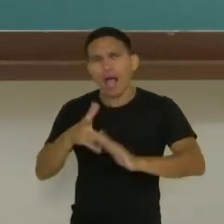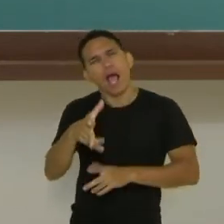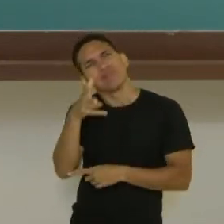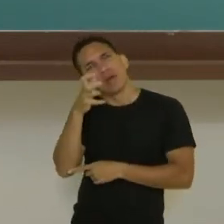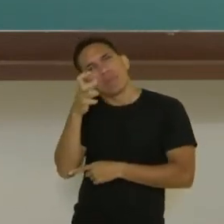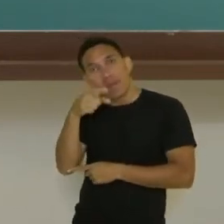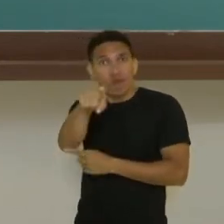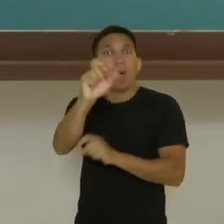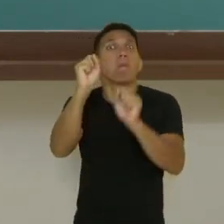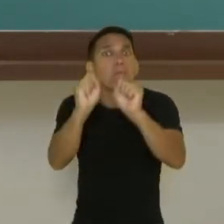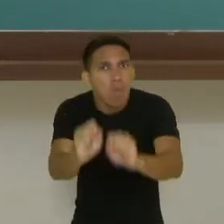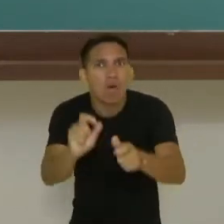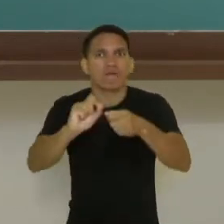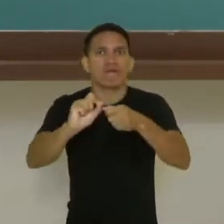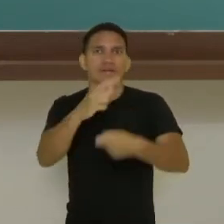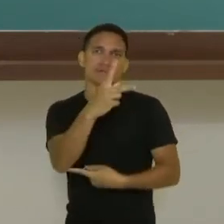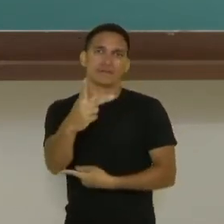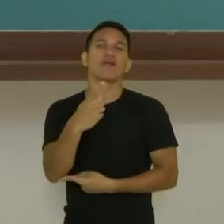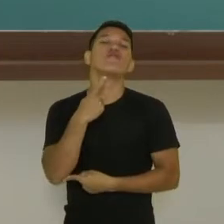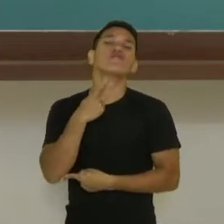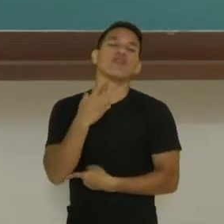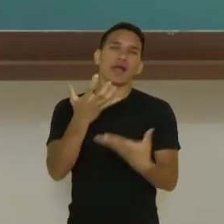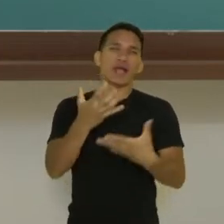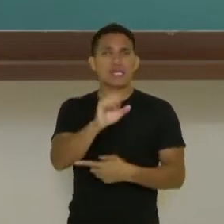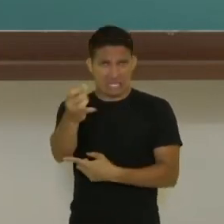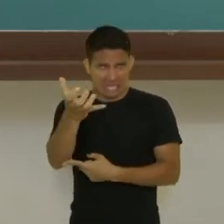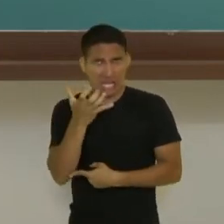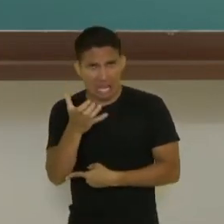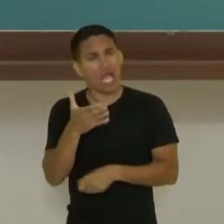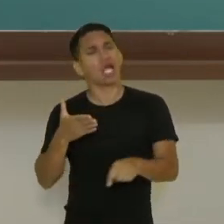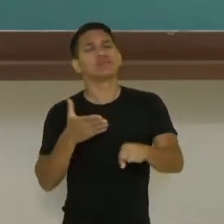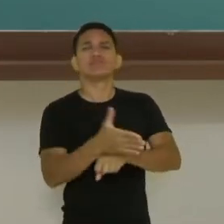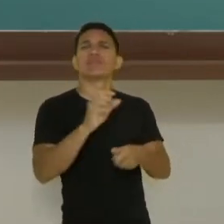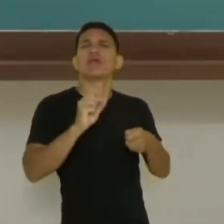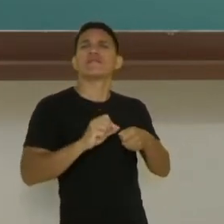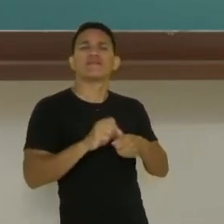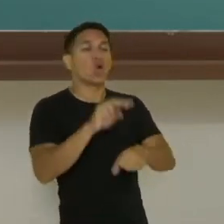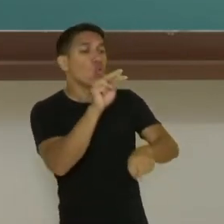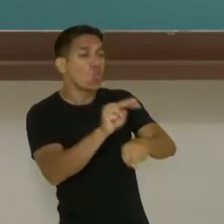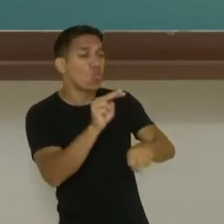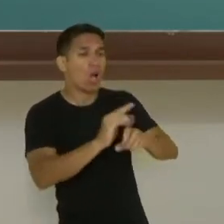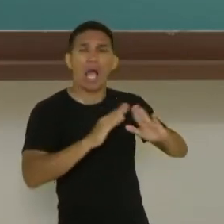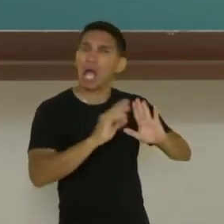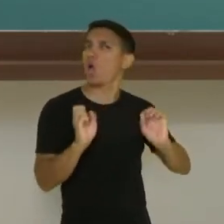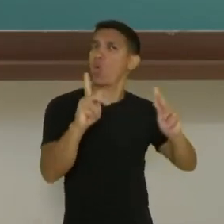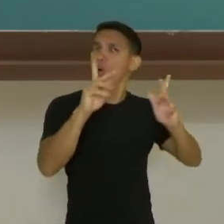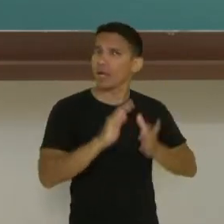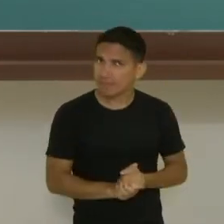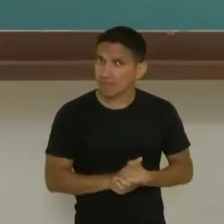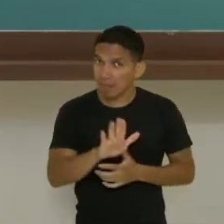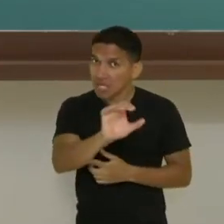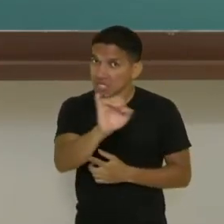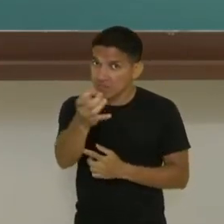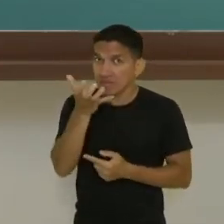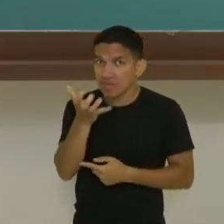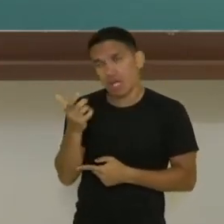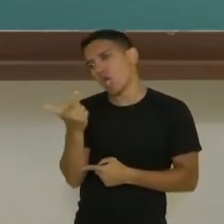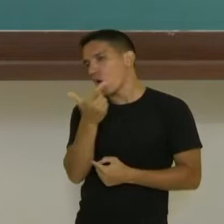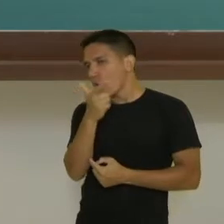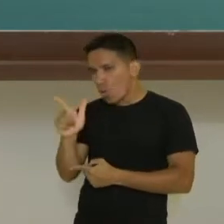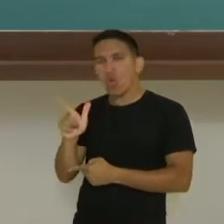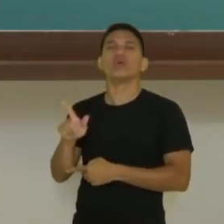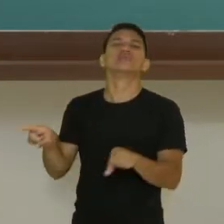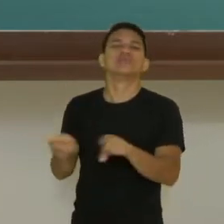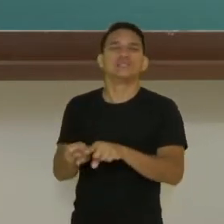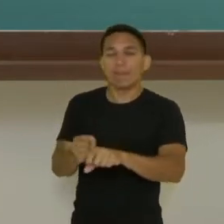fazer o que você quiser. Se você quiser ser uma pessoa que vai cuidar da sua casa, ok, mas você pode